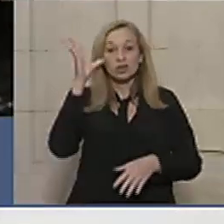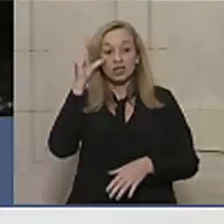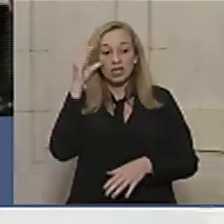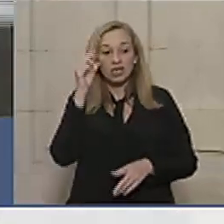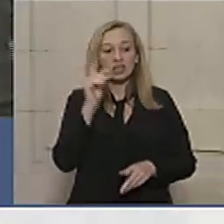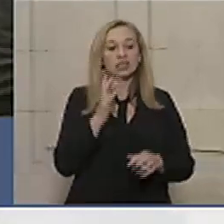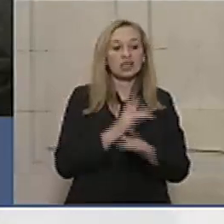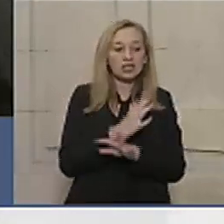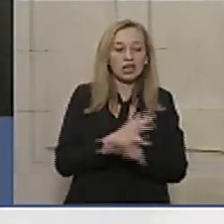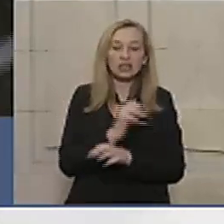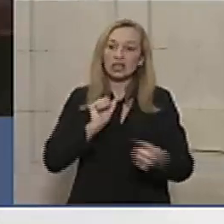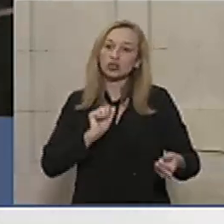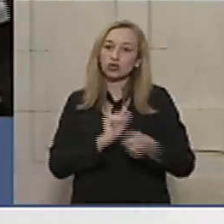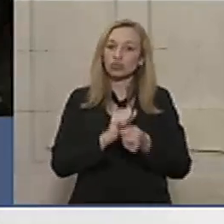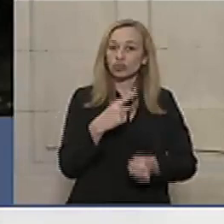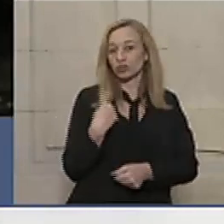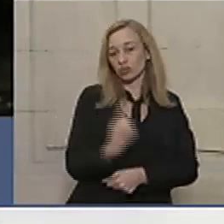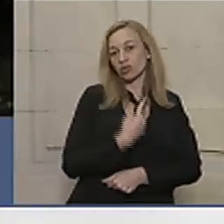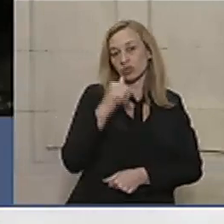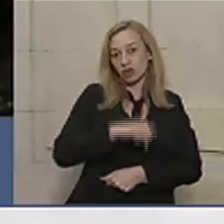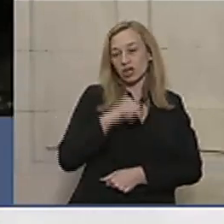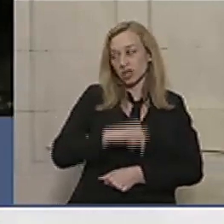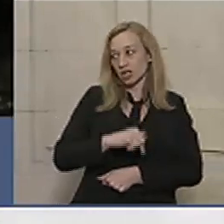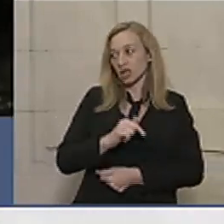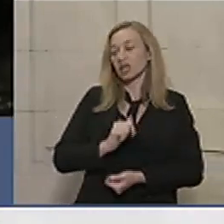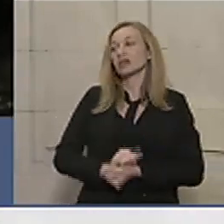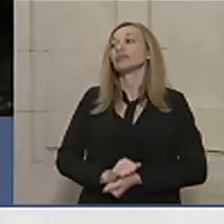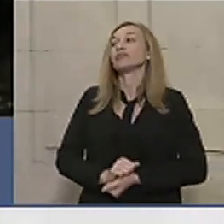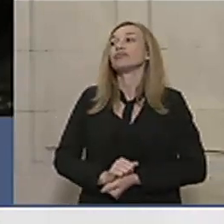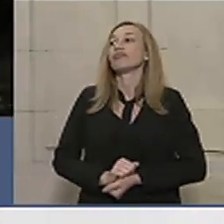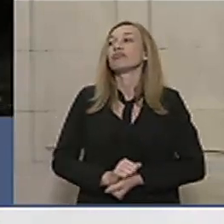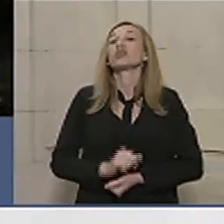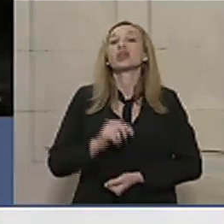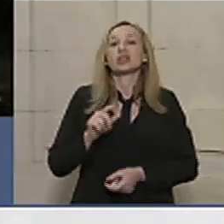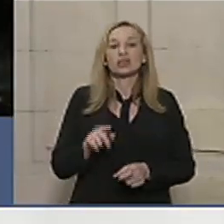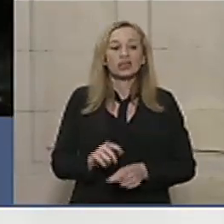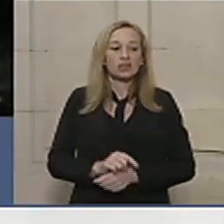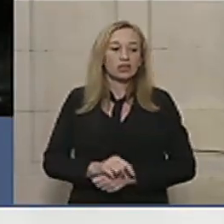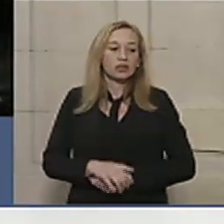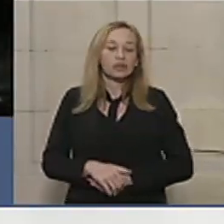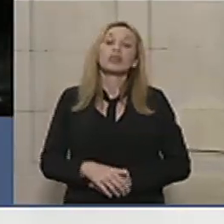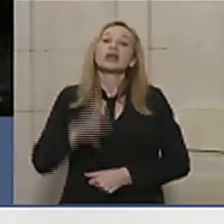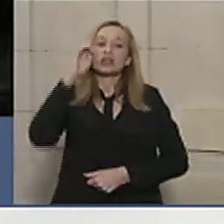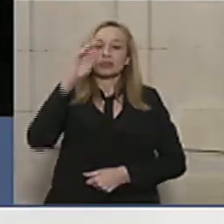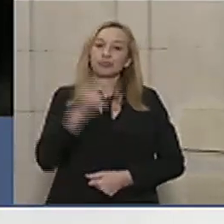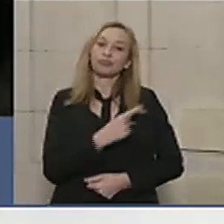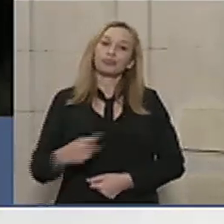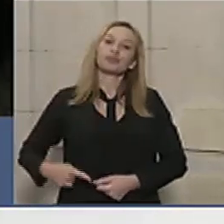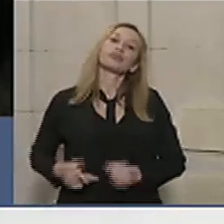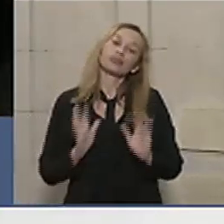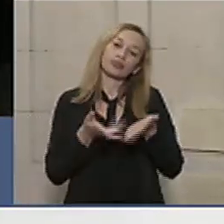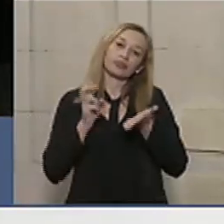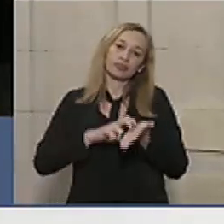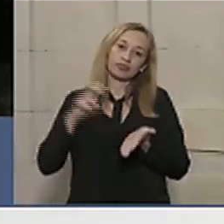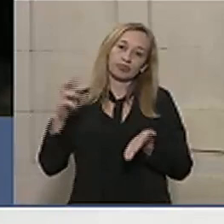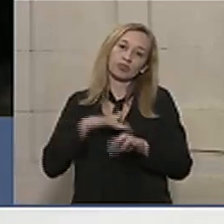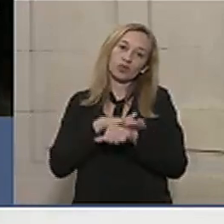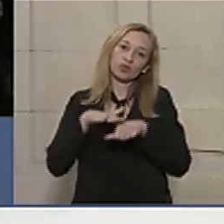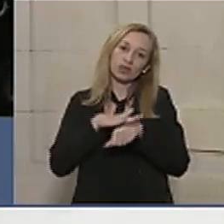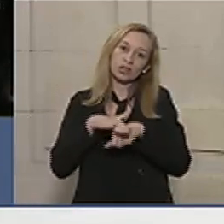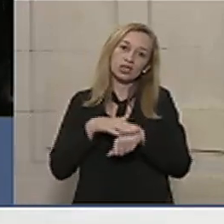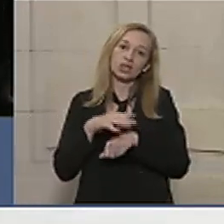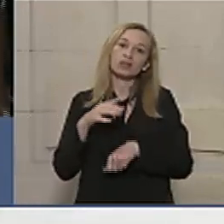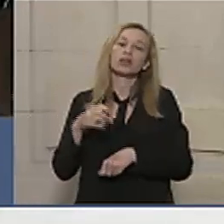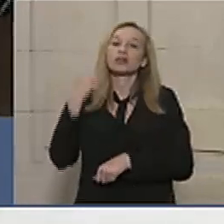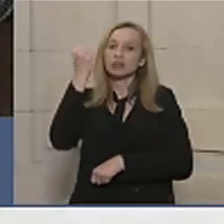aqui conosco no parlamento, tem o maior orgulho de estar ao lado do Leandro Hungria. Nilópolis também agradece muito. Senhor presidente, hoje pela manhã eu conversei com o